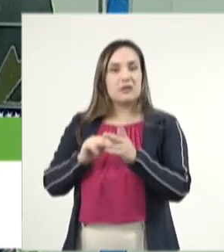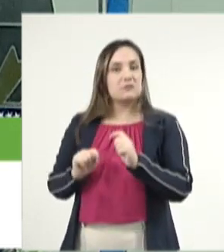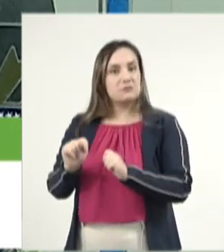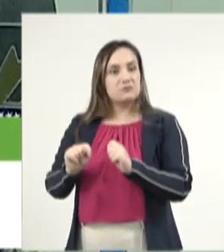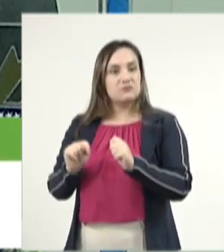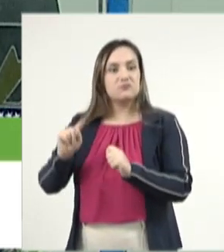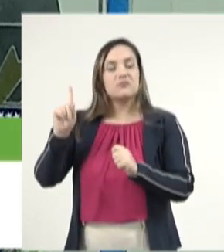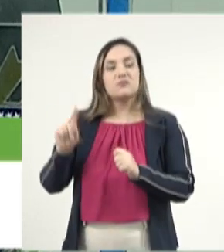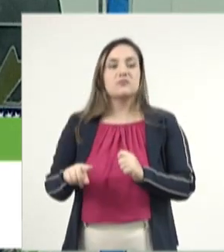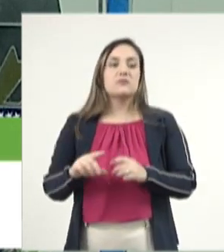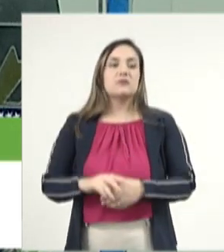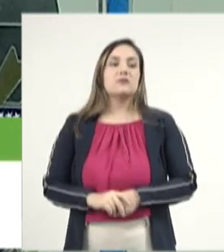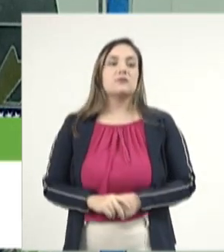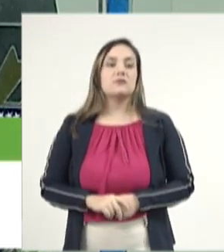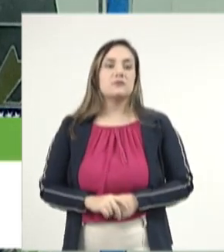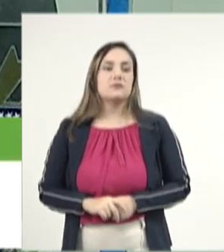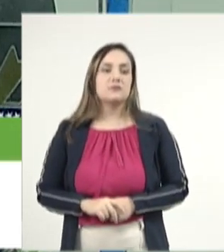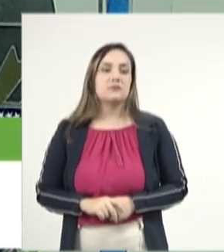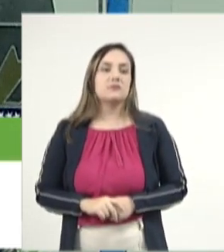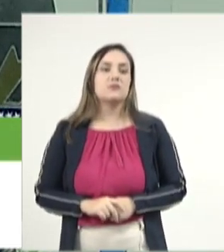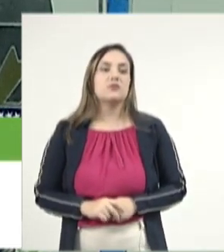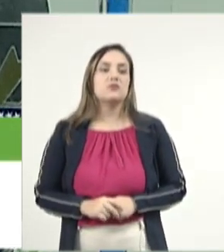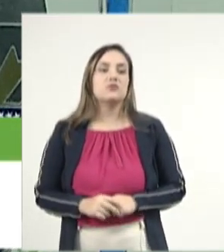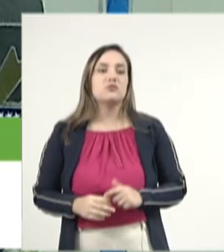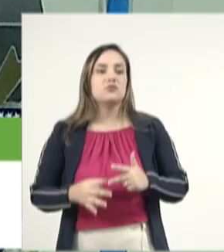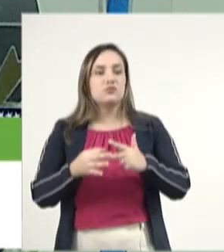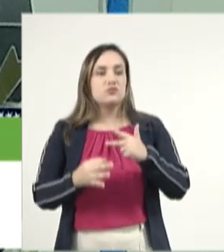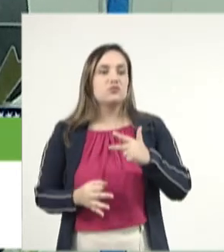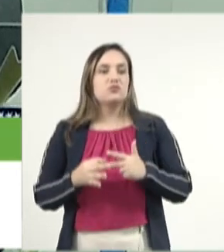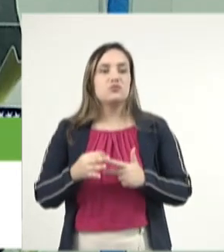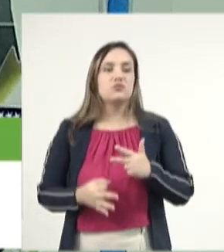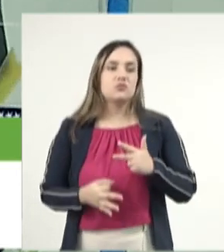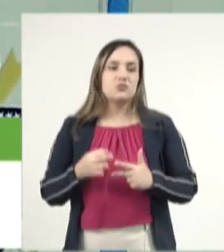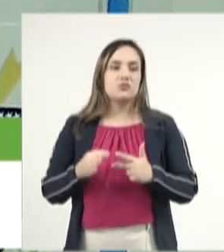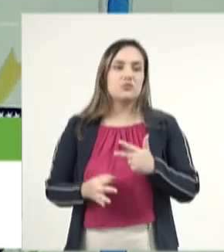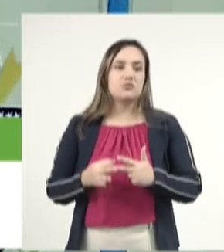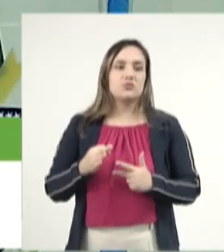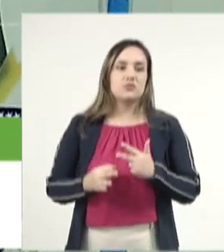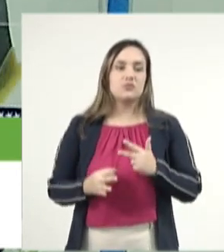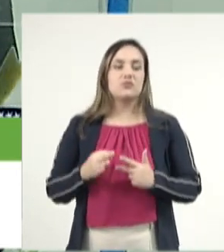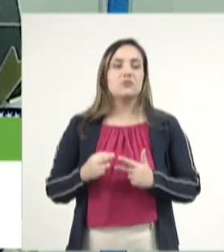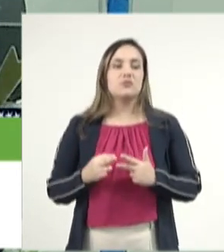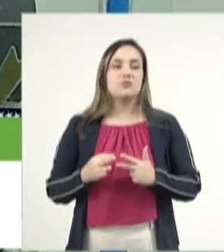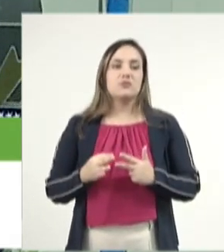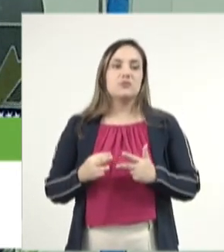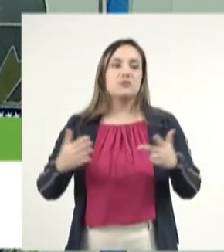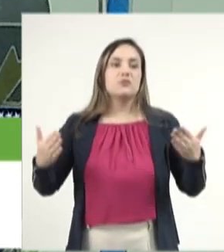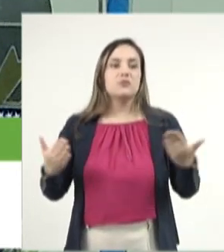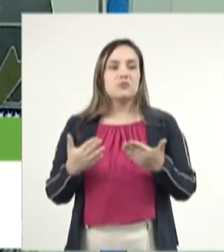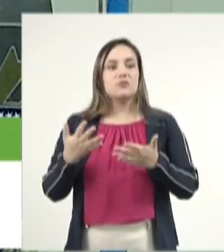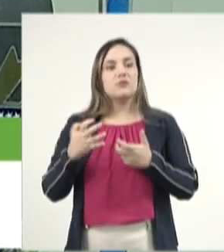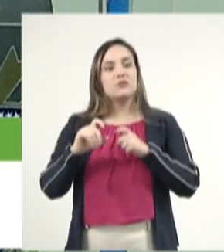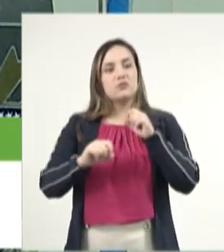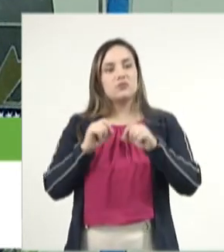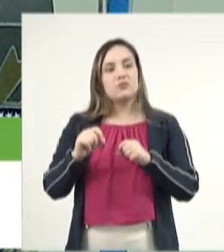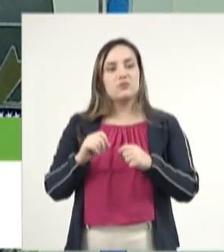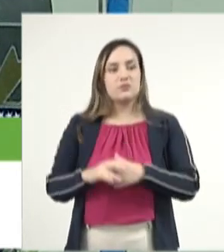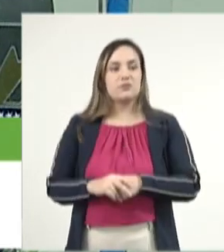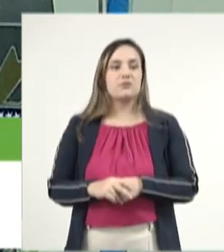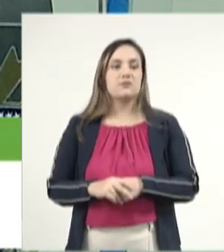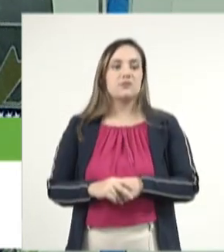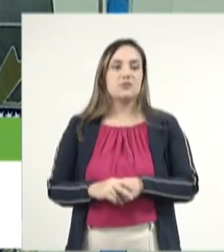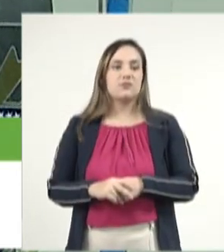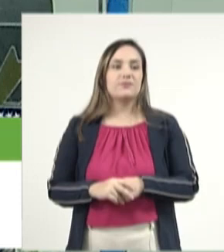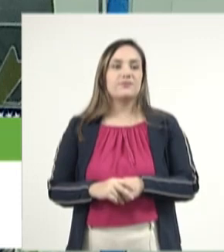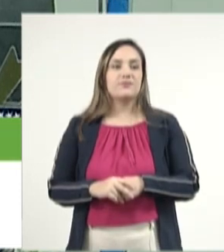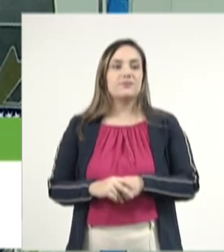Esse cargo, segundo a justificativa do Poder Judiciário, é para fazer a gestão de todos os documentos, inclusive os documentos históricos do Tribunal de Justiça,